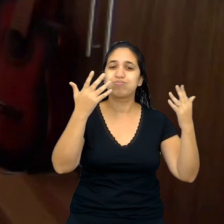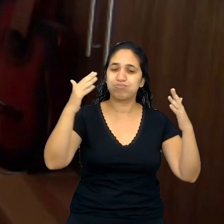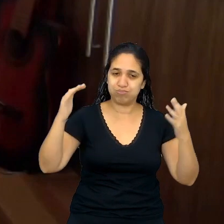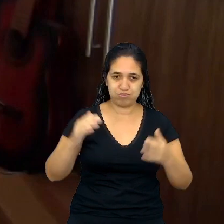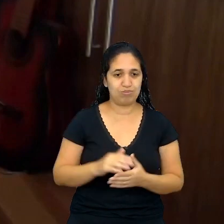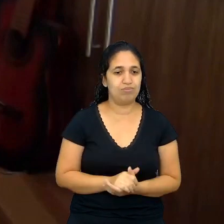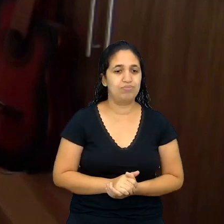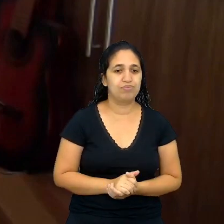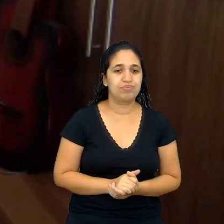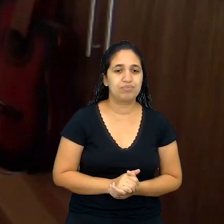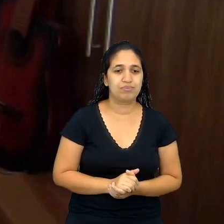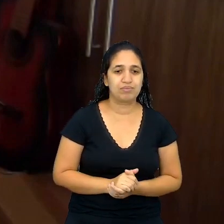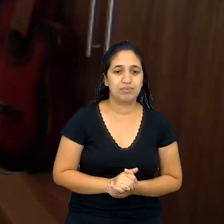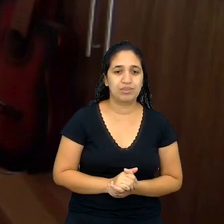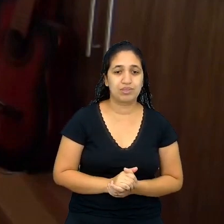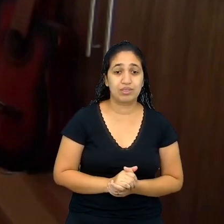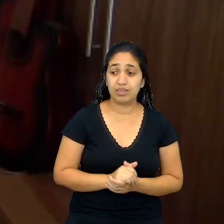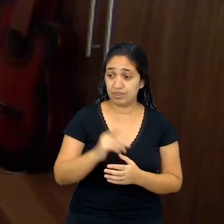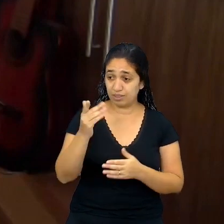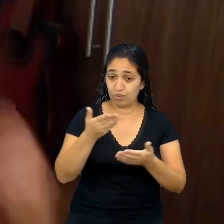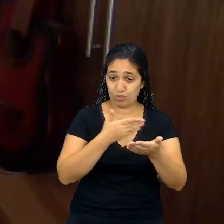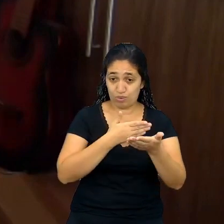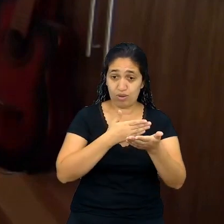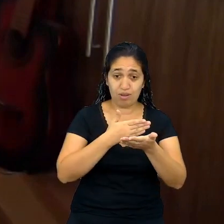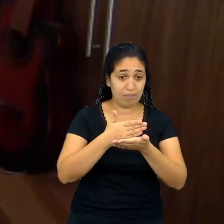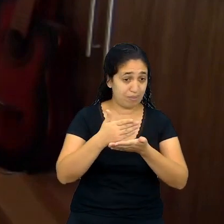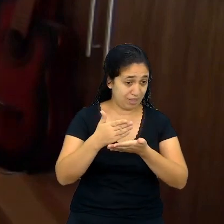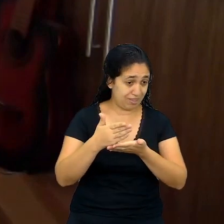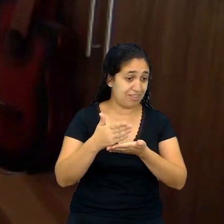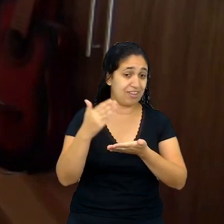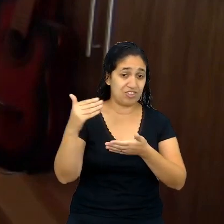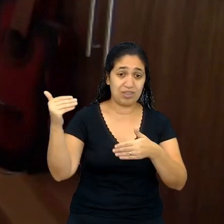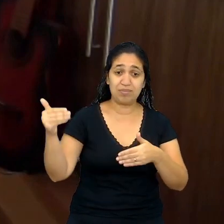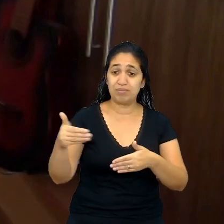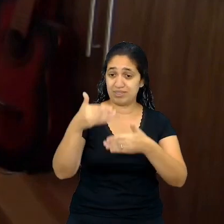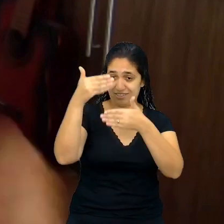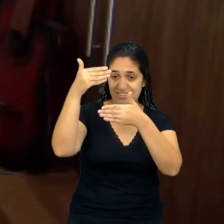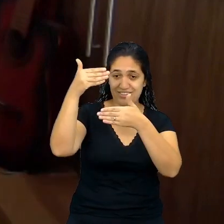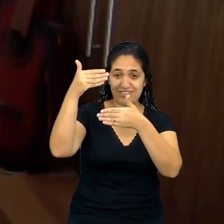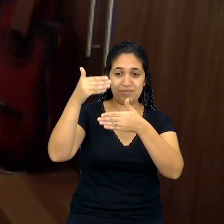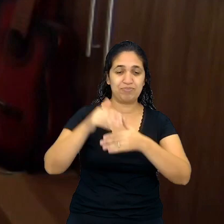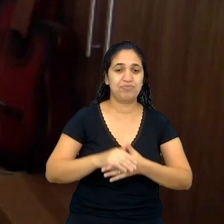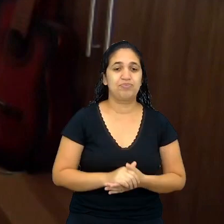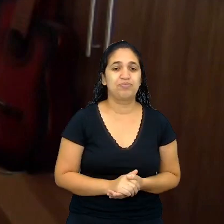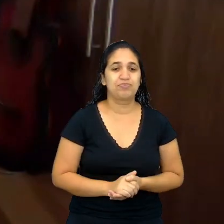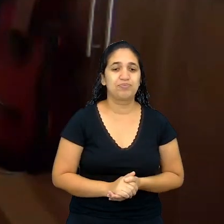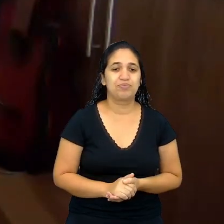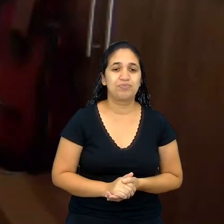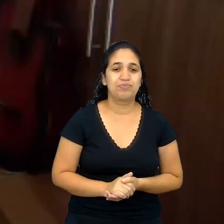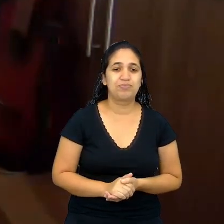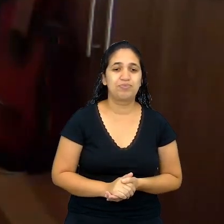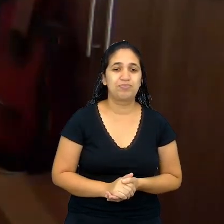né? Então, eu vou pedir para a gente começar com a nossa apresentação, por favor.